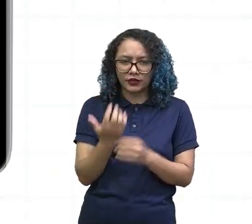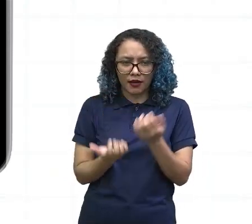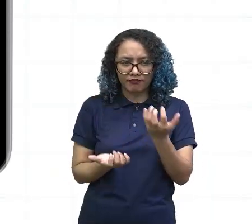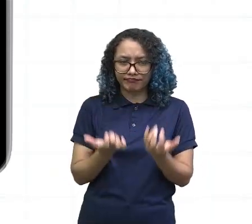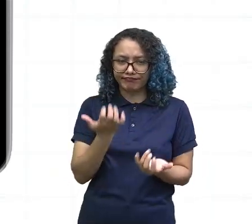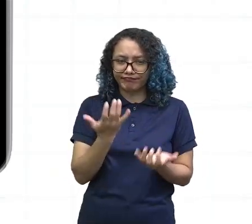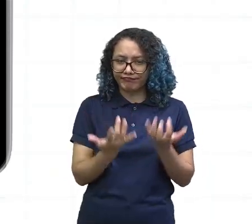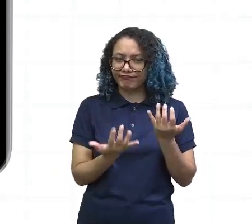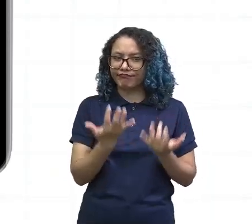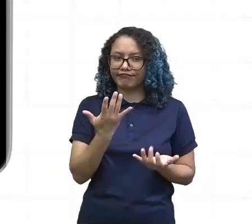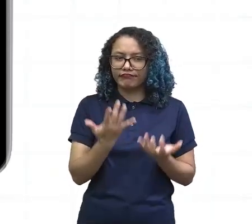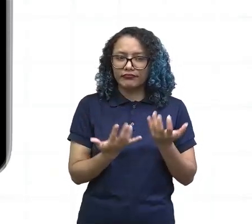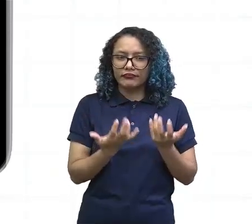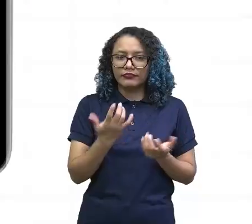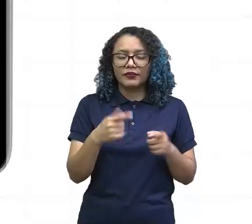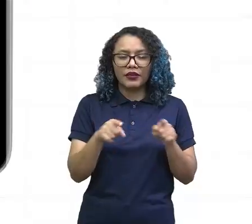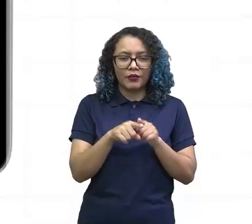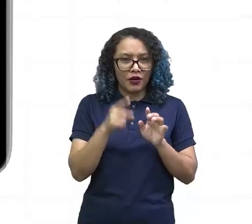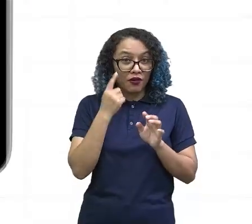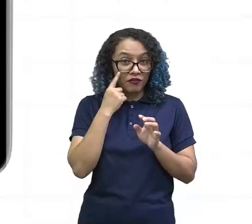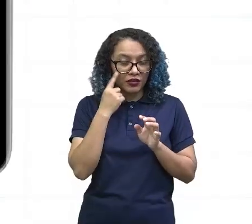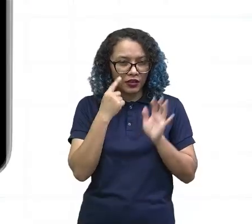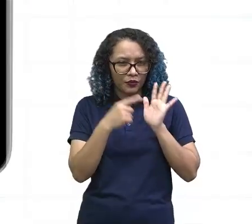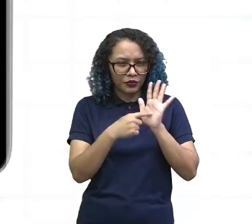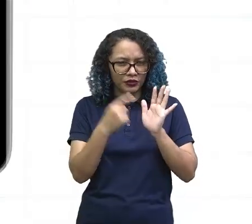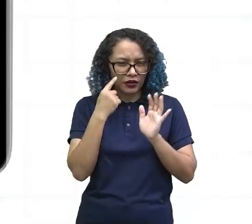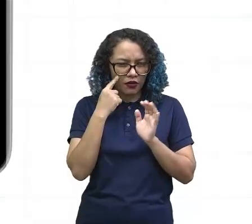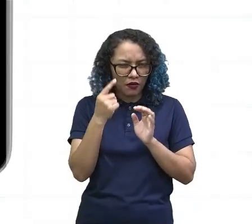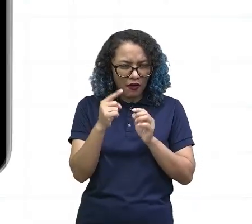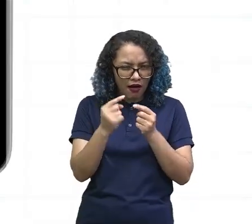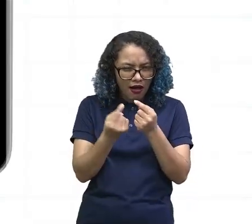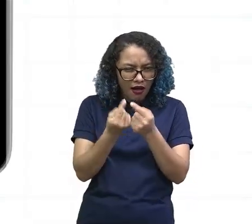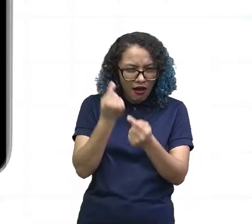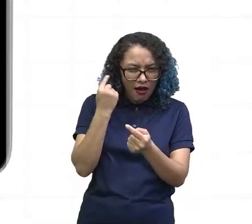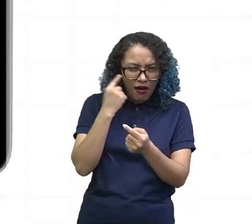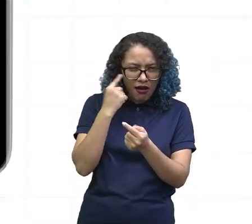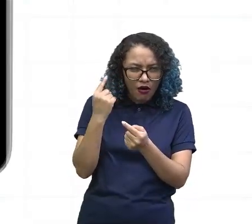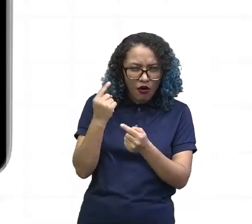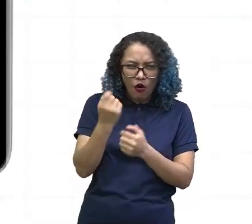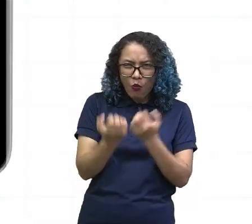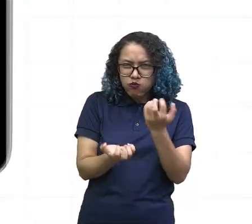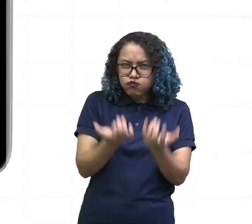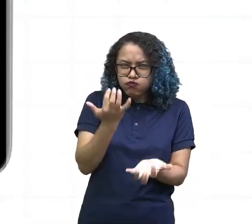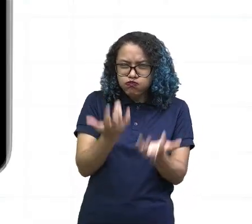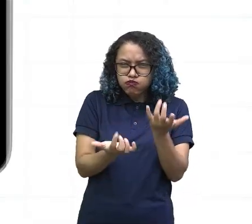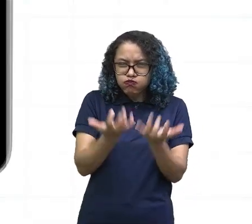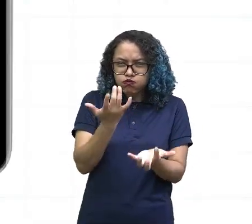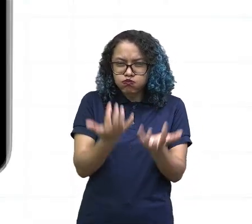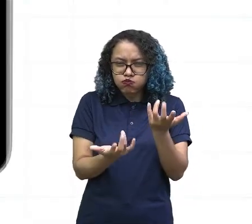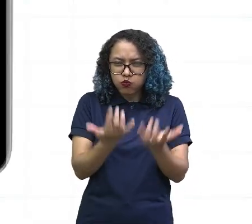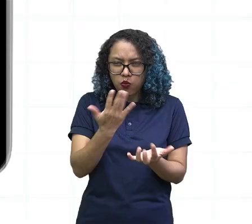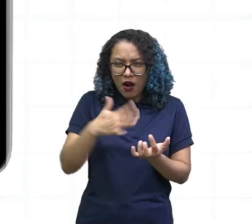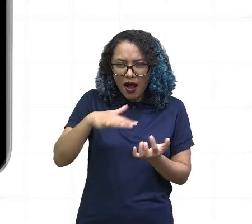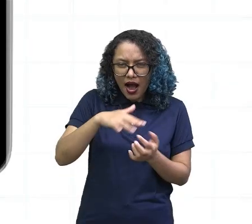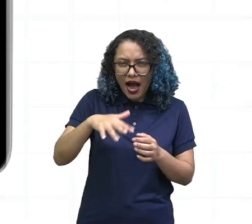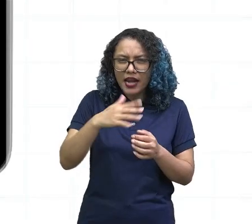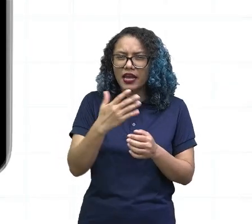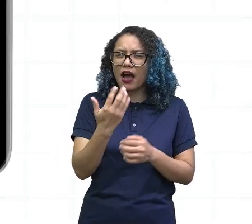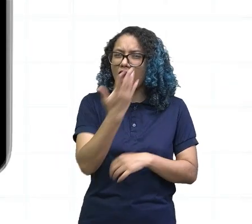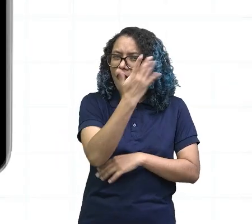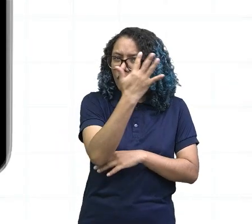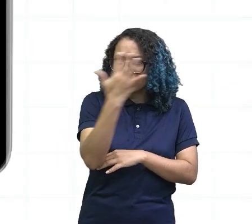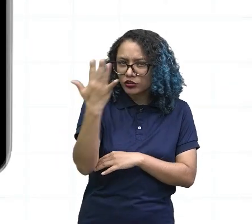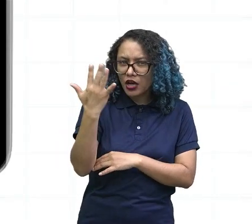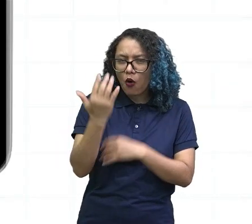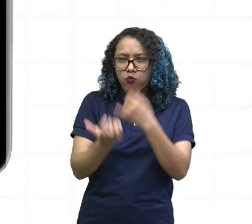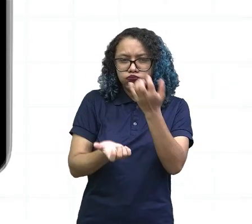pouco, vou tentar chegar lá. Lá no fundo da imagem você observa fogo, né, em uma área verde, uma área vegetal